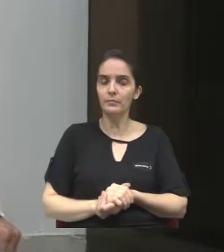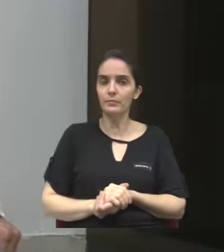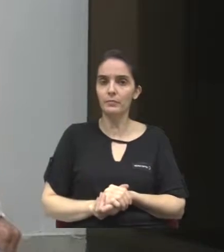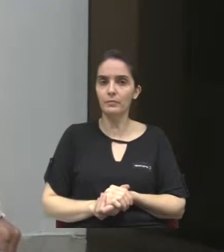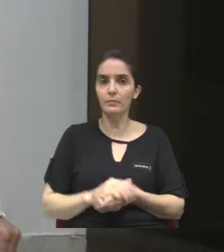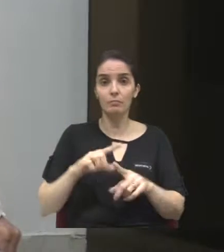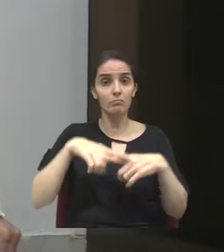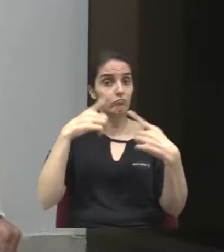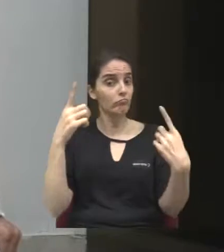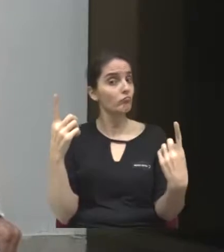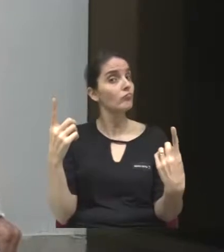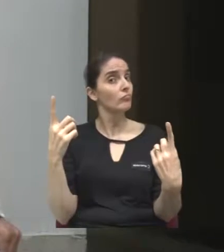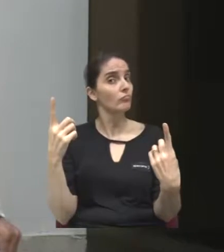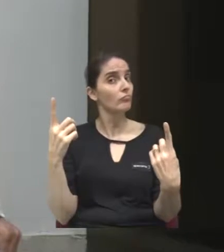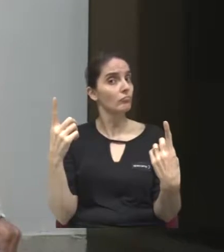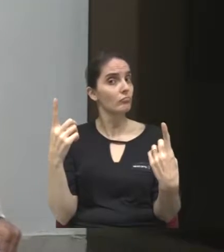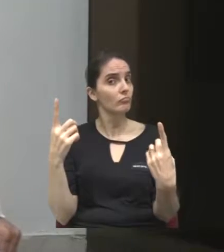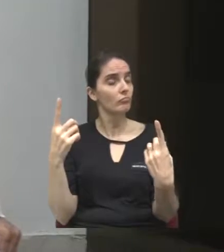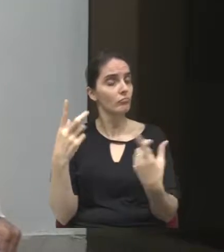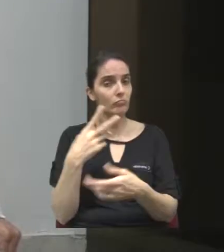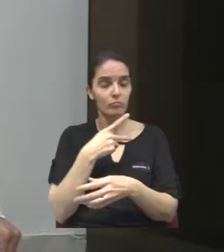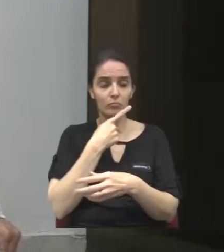Mas, quando se fala